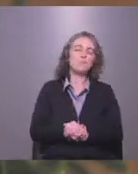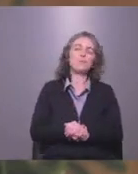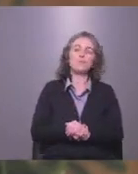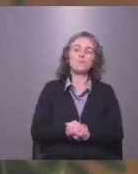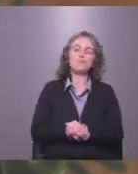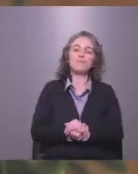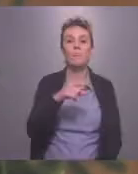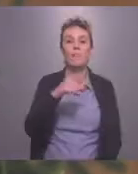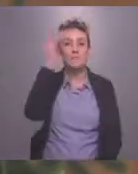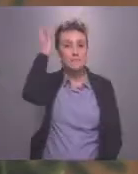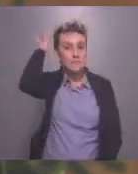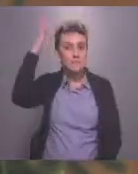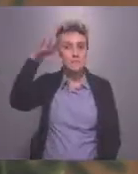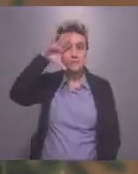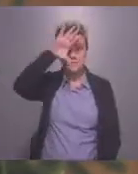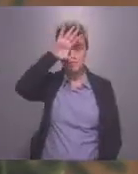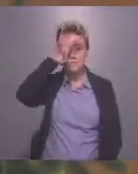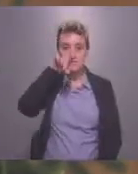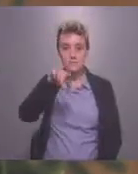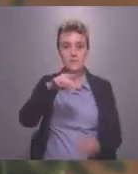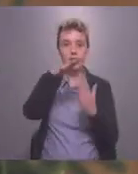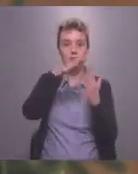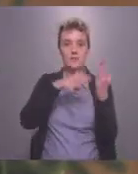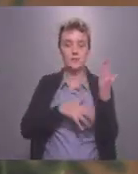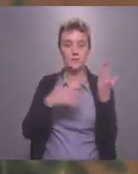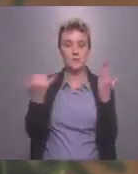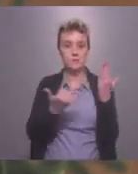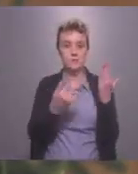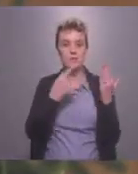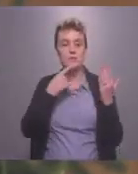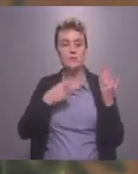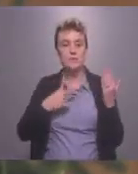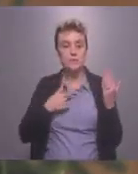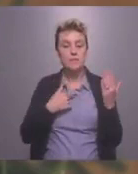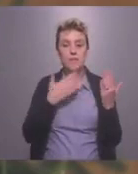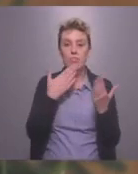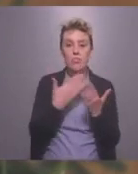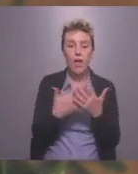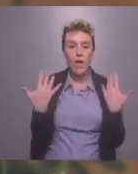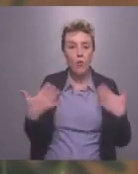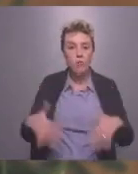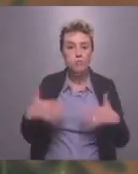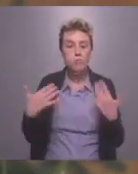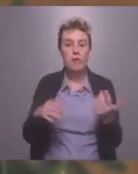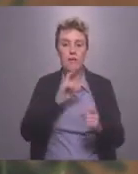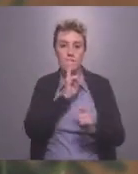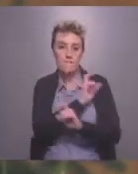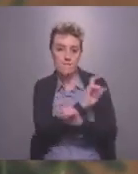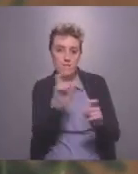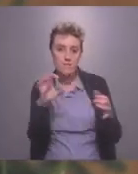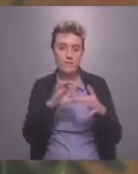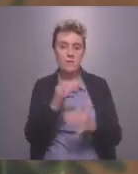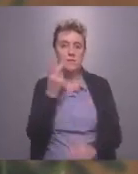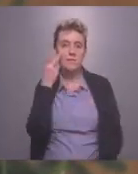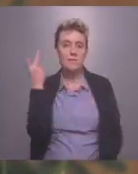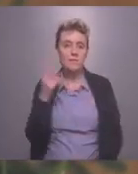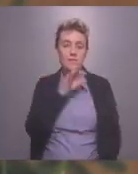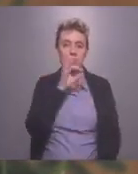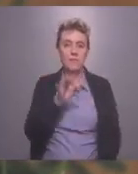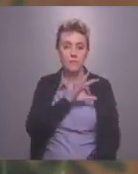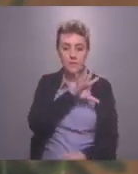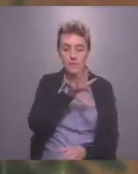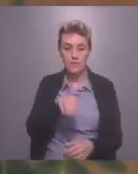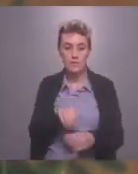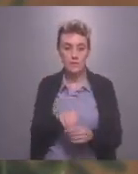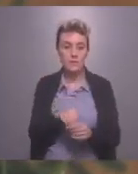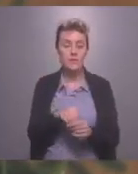E São Paulo, na segunda leitura, deixava-nos um conjunto de exortações para a nossa vivência familiar. Dizia-nos